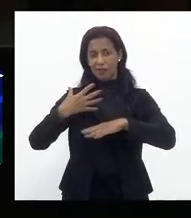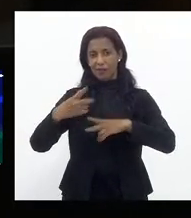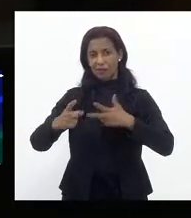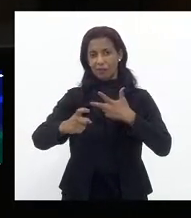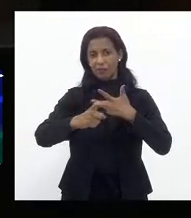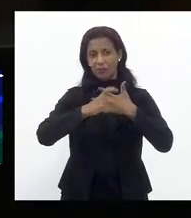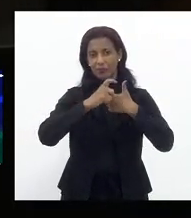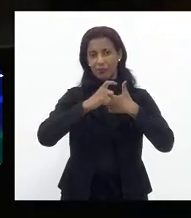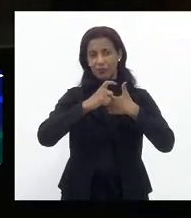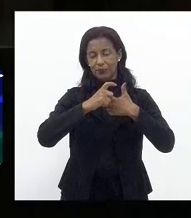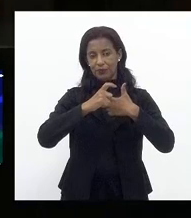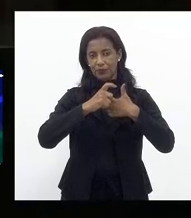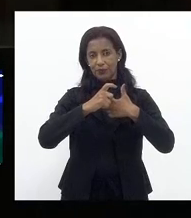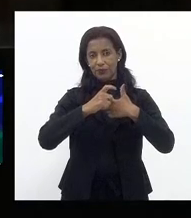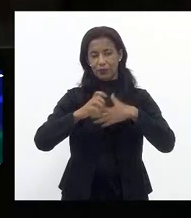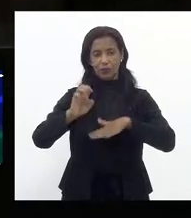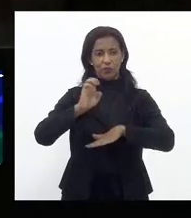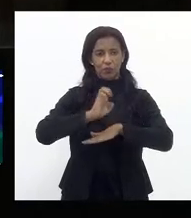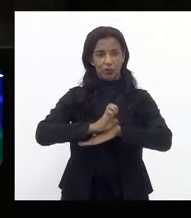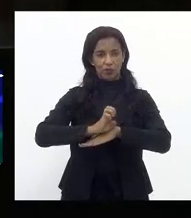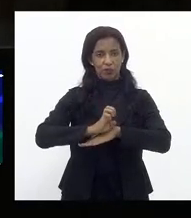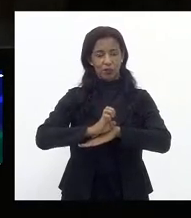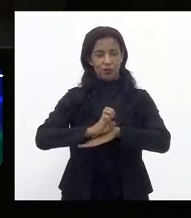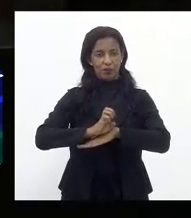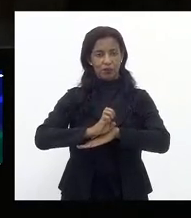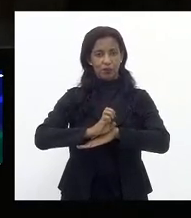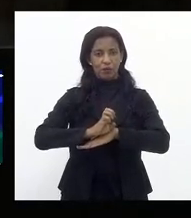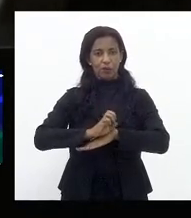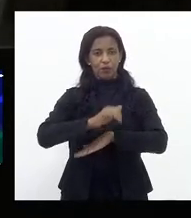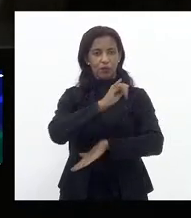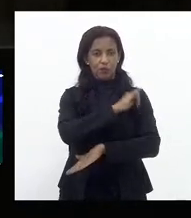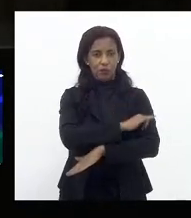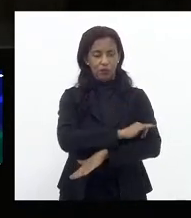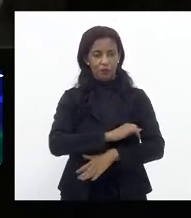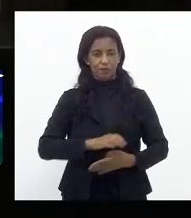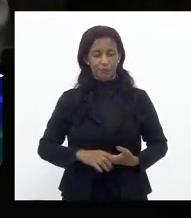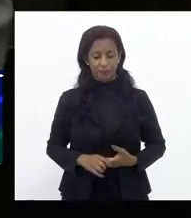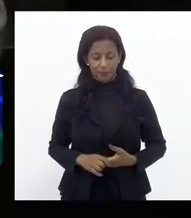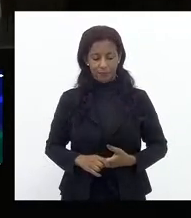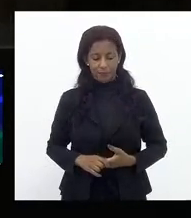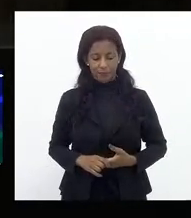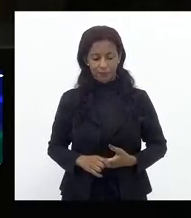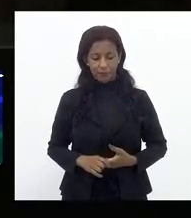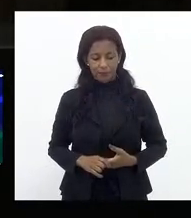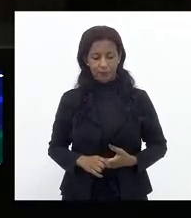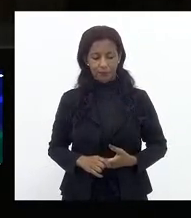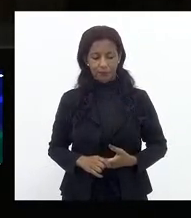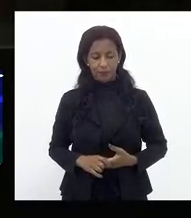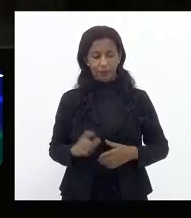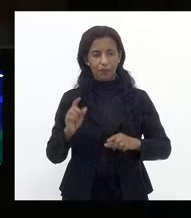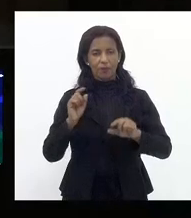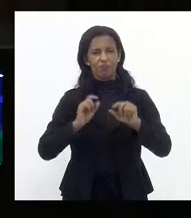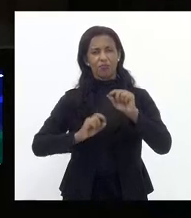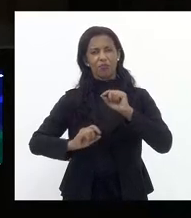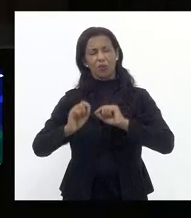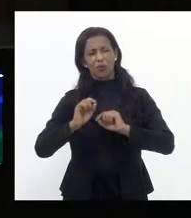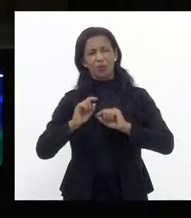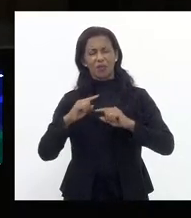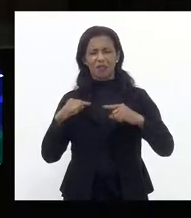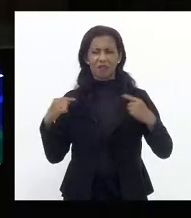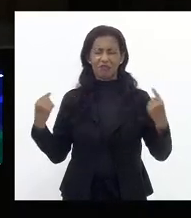Executivo do Estado do Rio de Janeiro. O que deixou todos nós, de certa